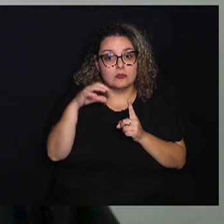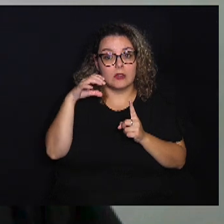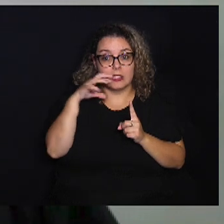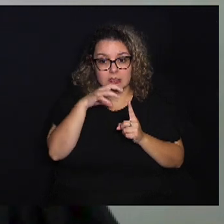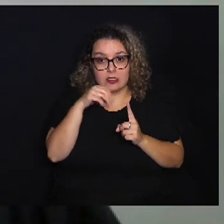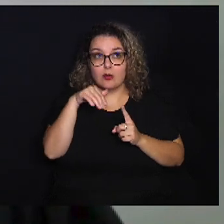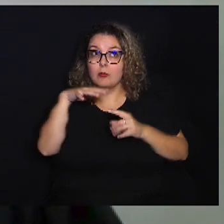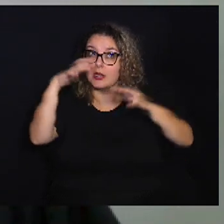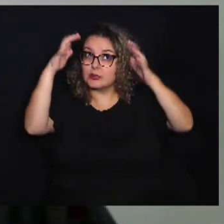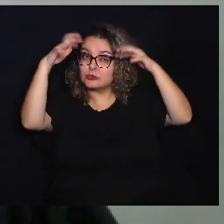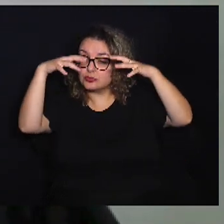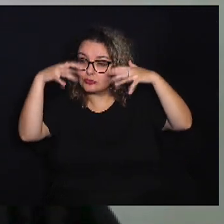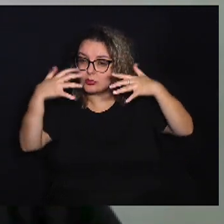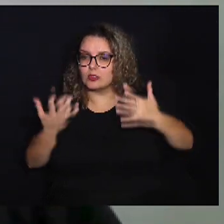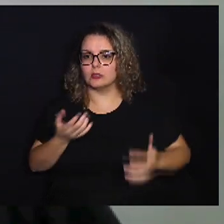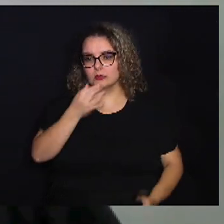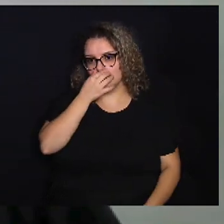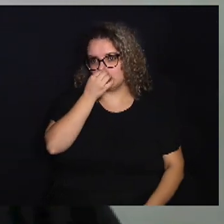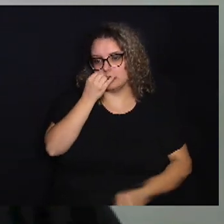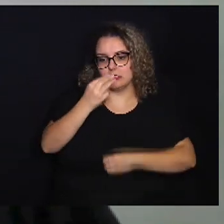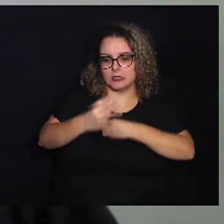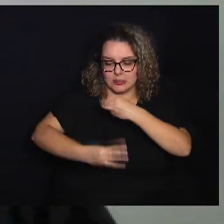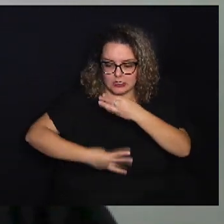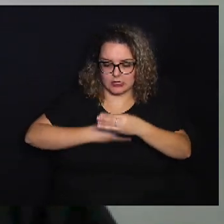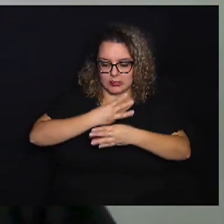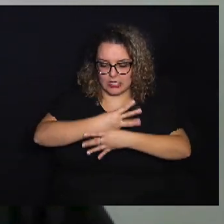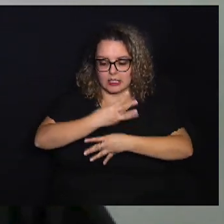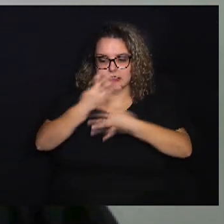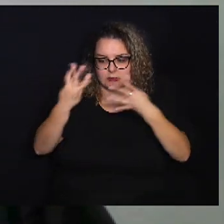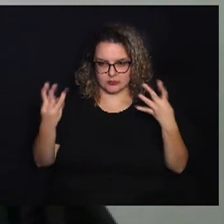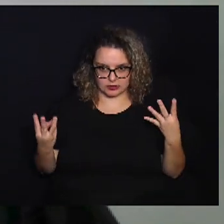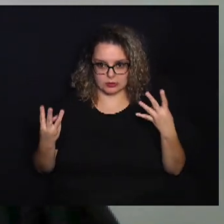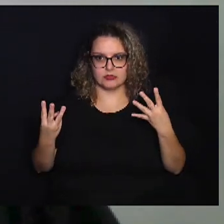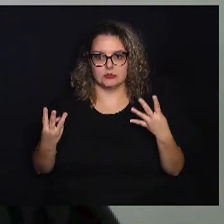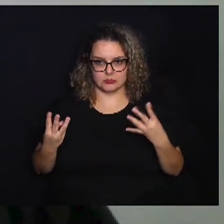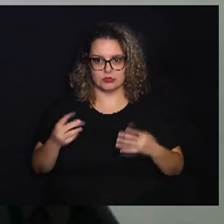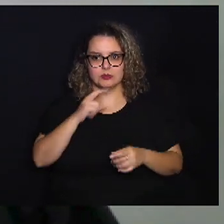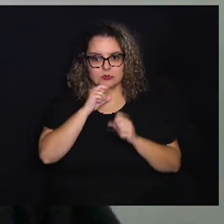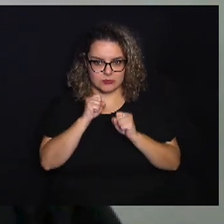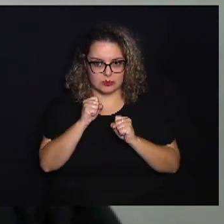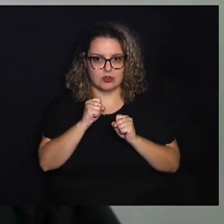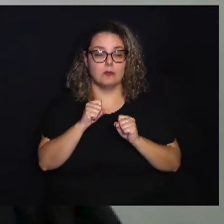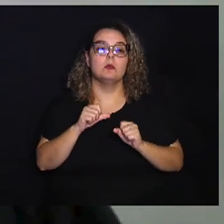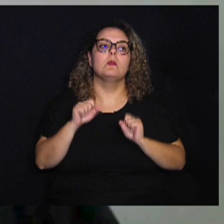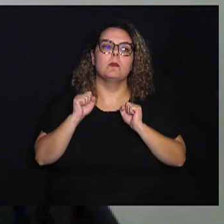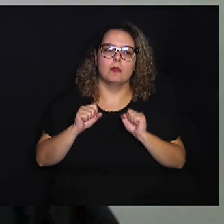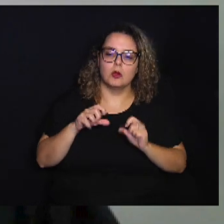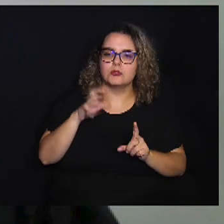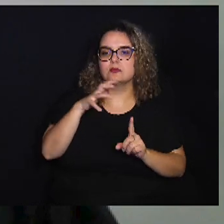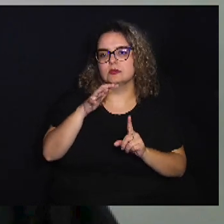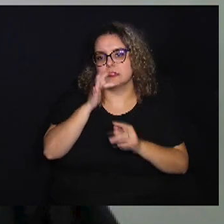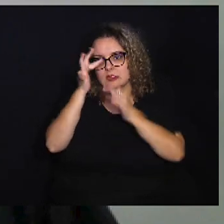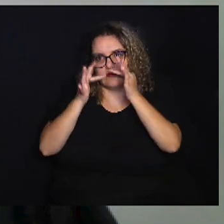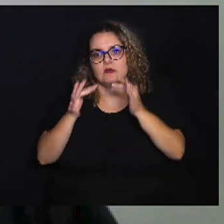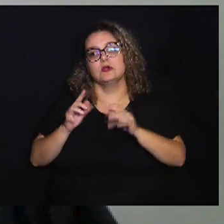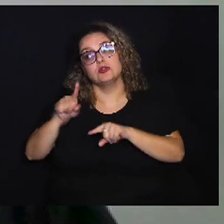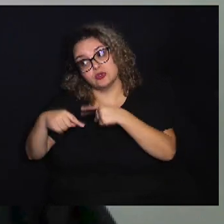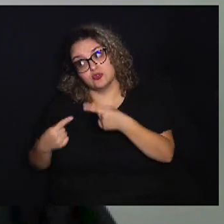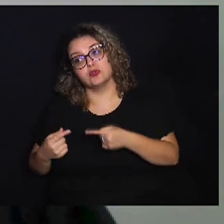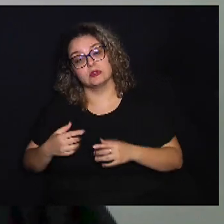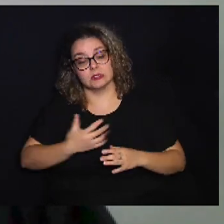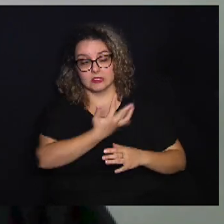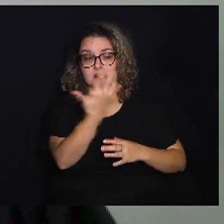chuvoso, nós podemos ter aí uma mudança na floração dos ipês, assim como de outras plantas também, né? A gente pode ter